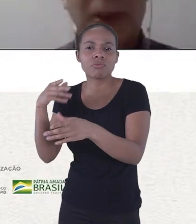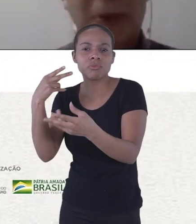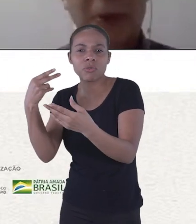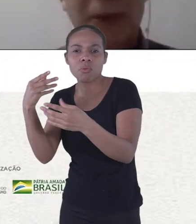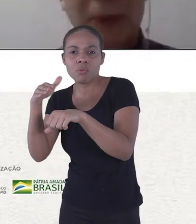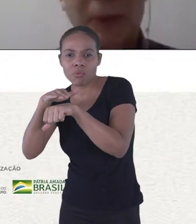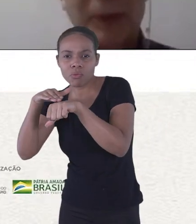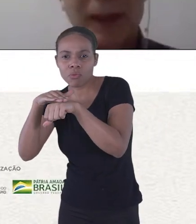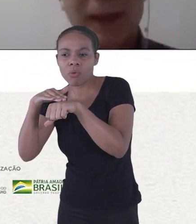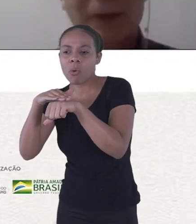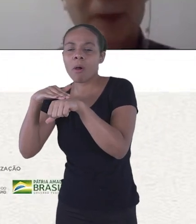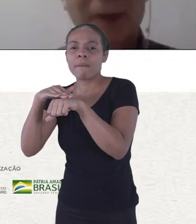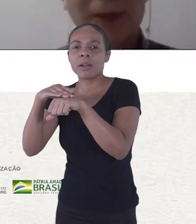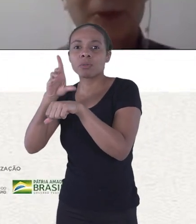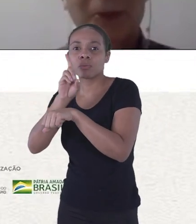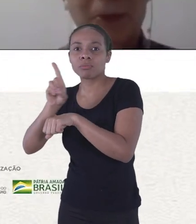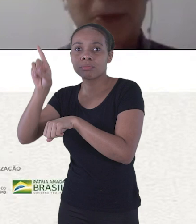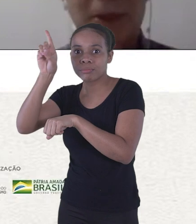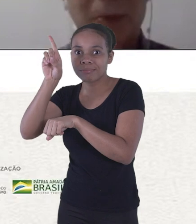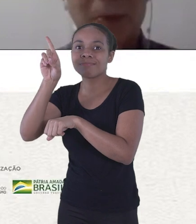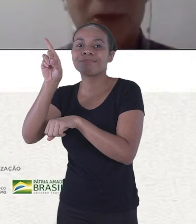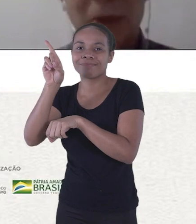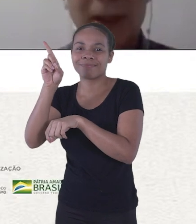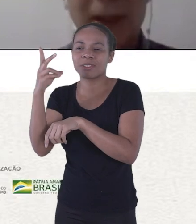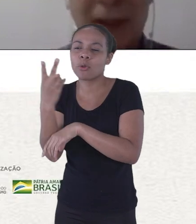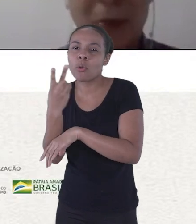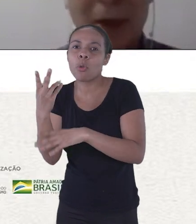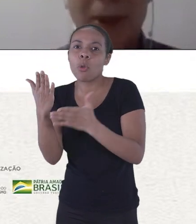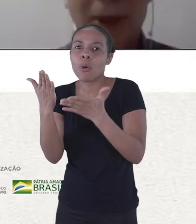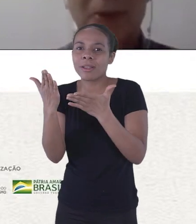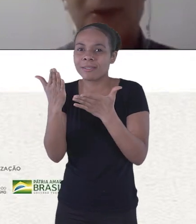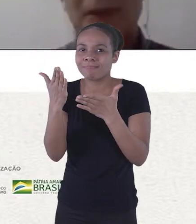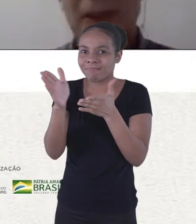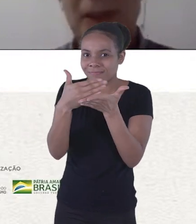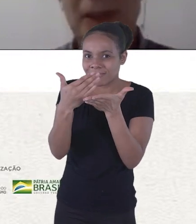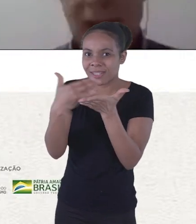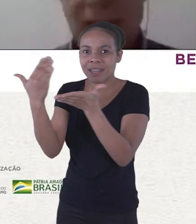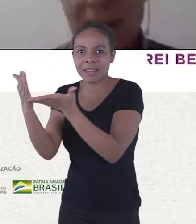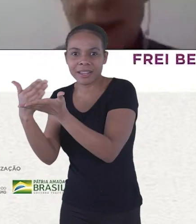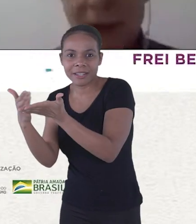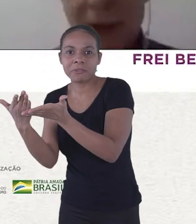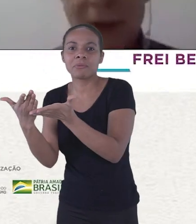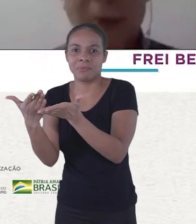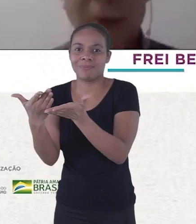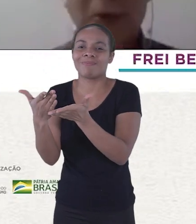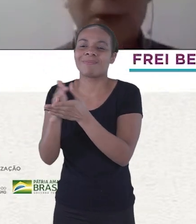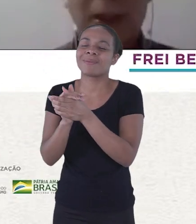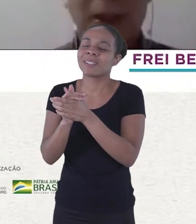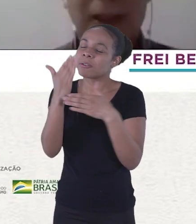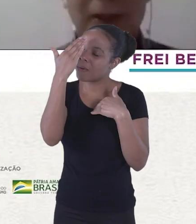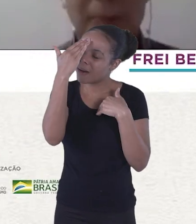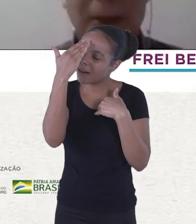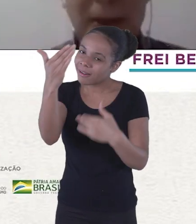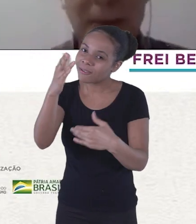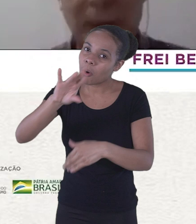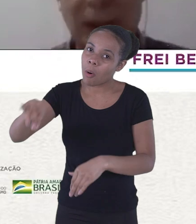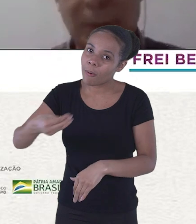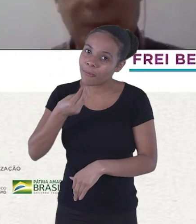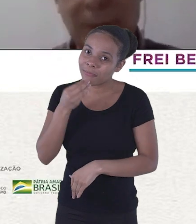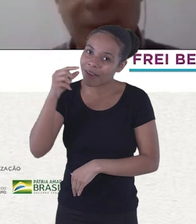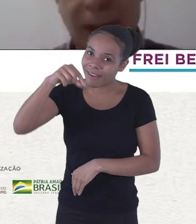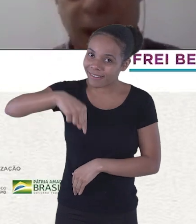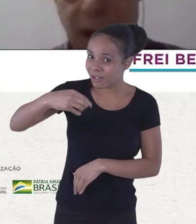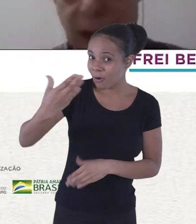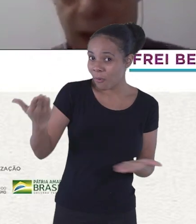e o cristão. Então, também o Luiz é meu editor, além de ser meu amigo. E agradeço essa oportunidade de